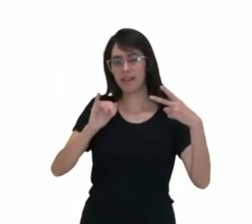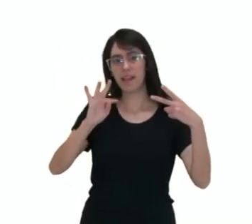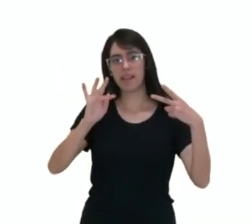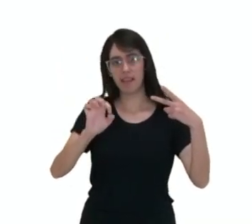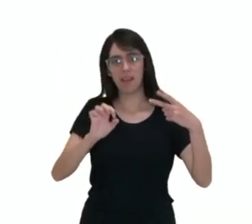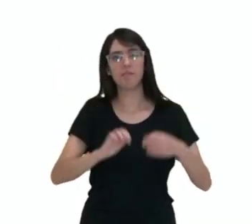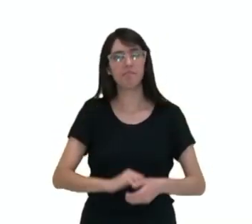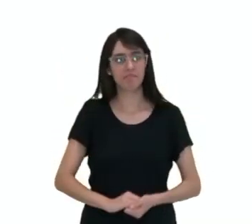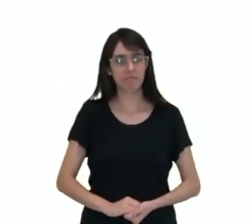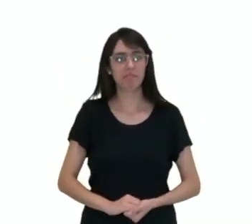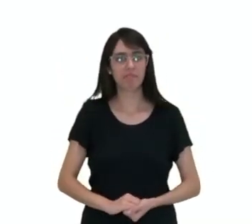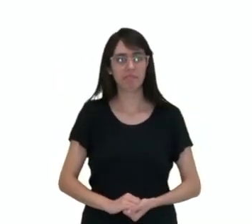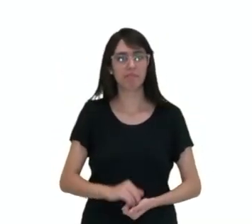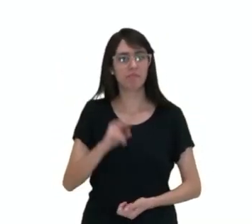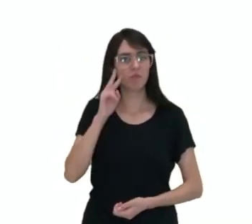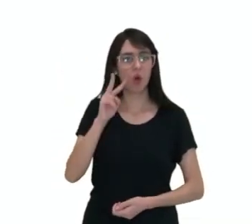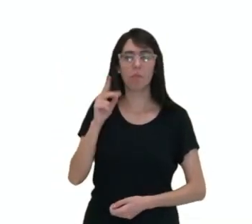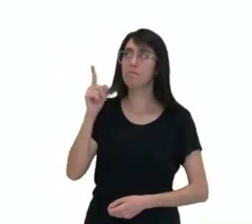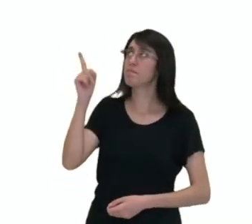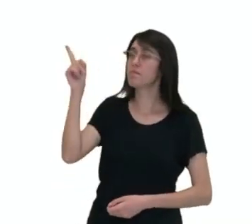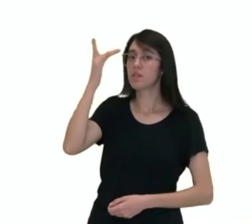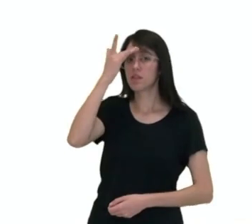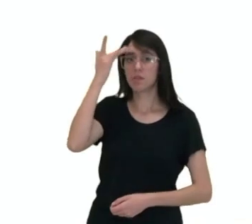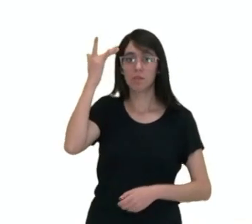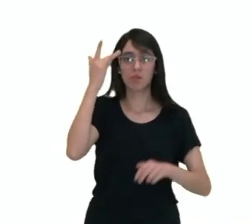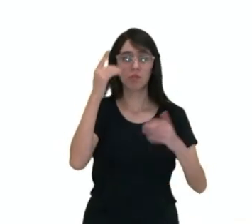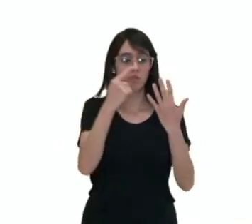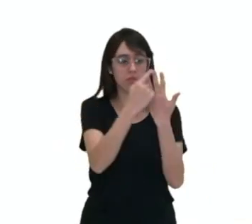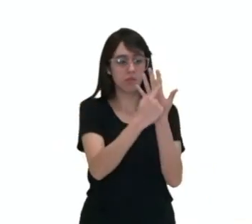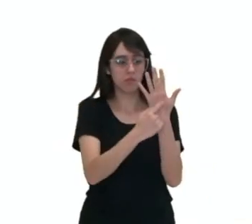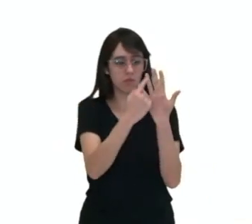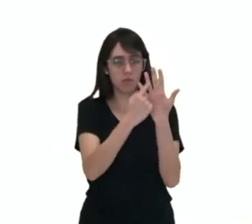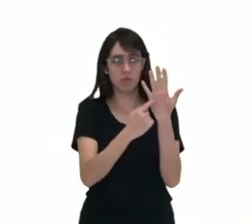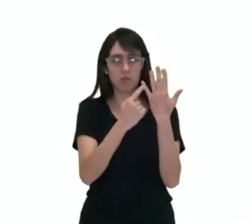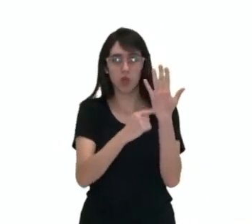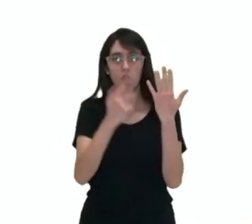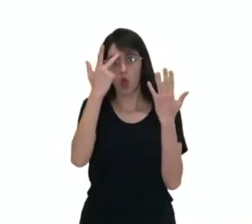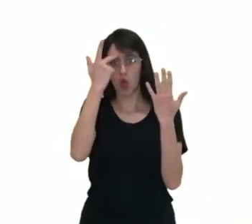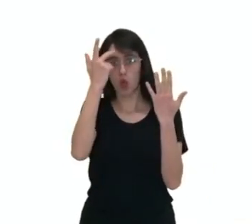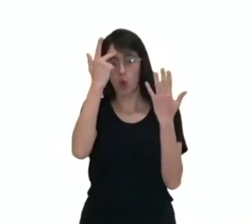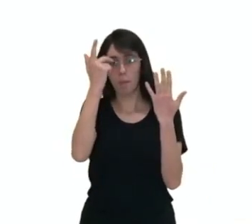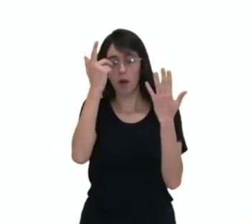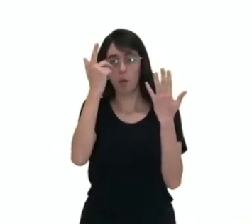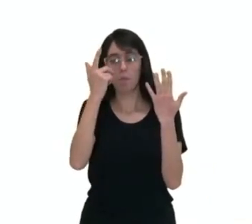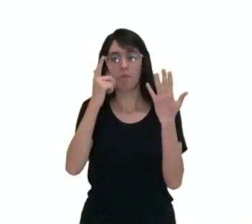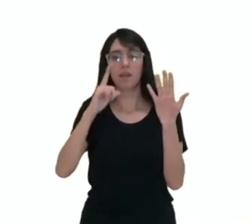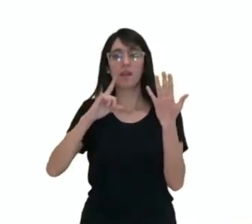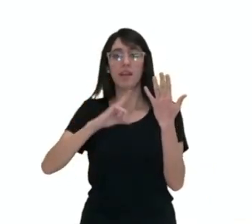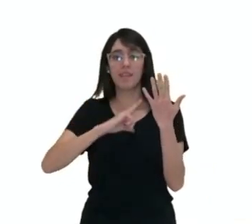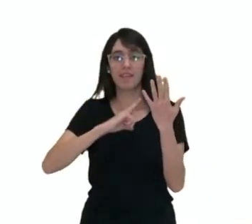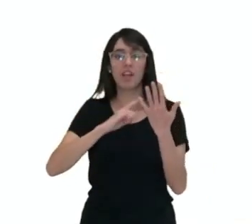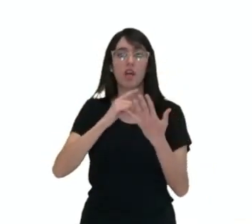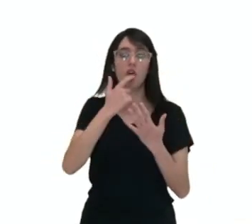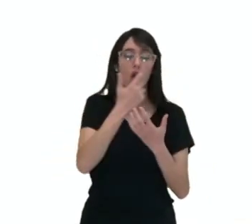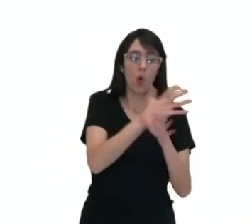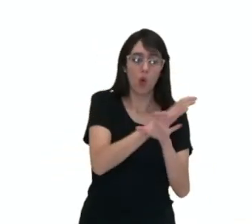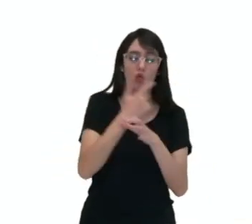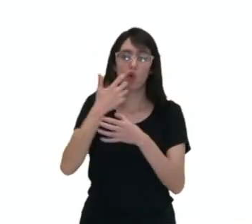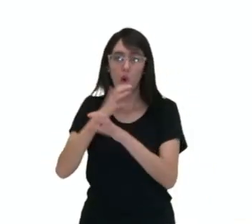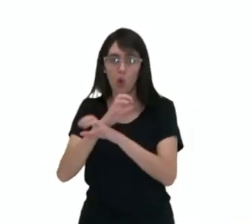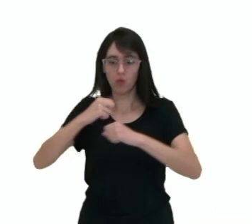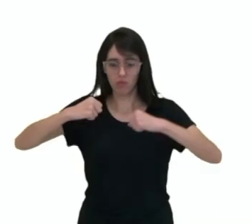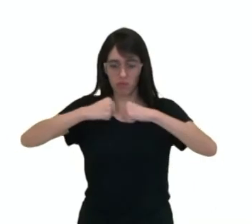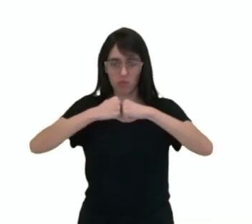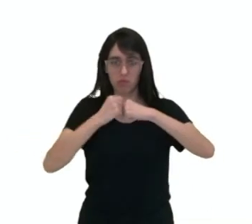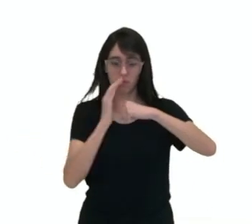Uma pessoa tem o normal, né, os ossos normais, e lembra que eu falei que entre um osso e o outro tem articulação. Então,